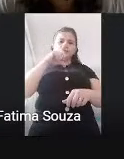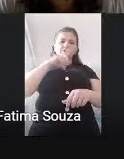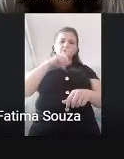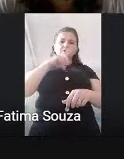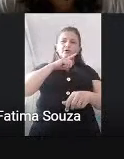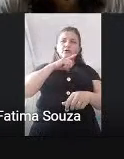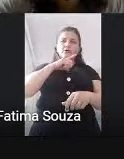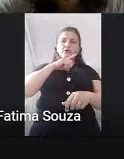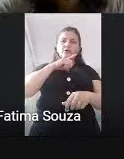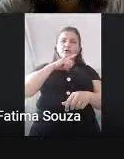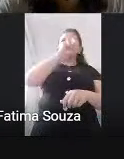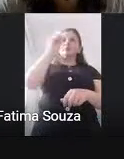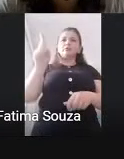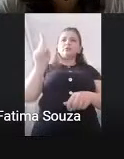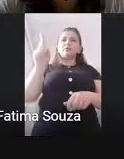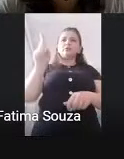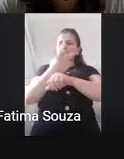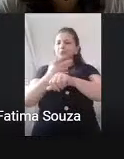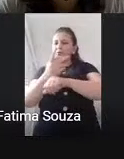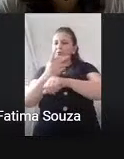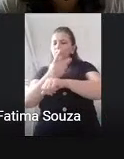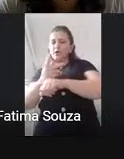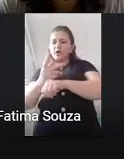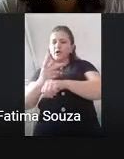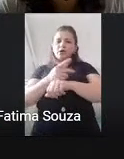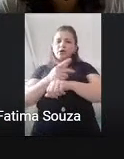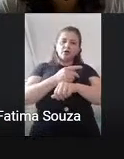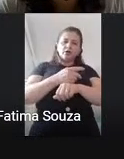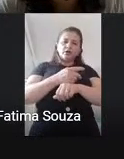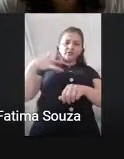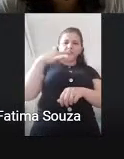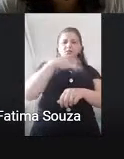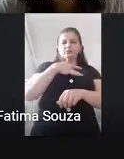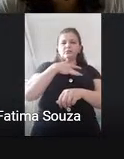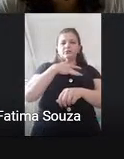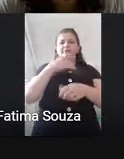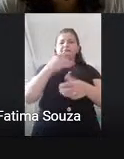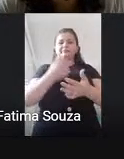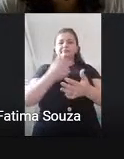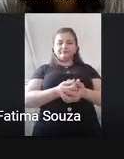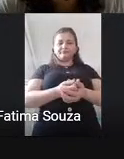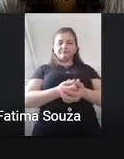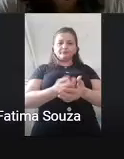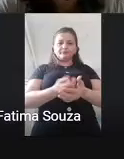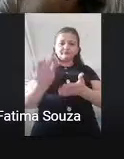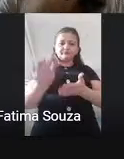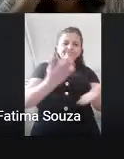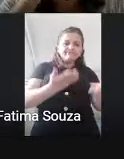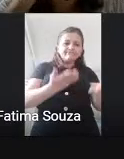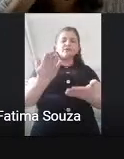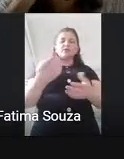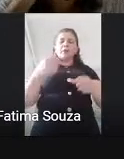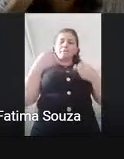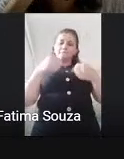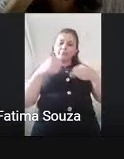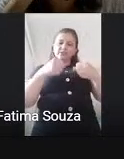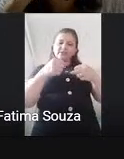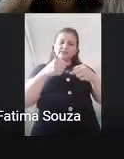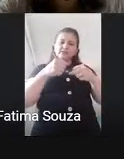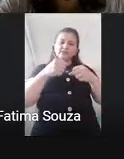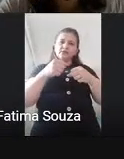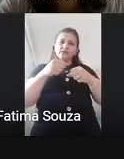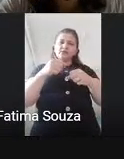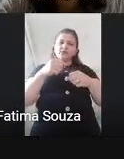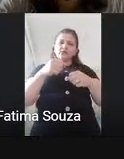serviço de saúde ou que a gente vá uma vez ao ano fazer uma campanha. A gente precisa de uma ação sistemática. E aí